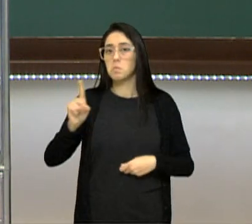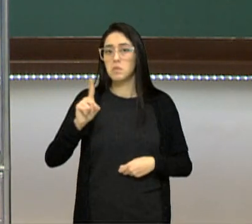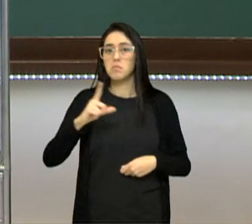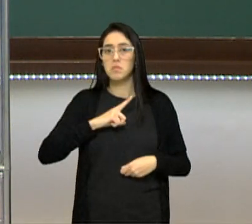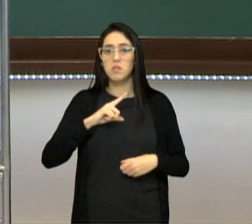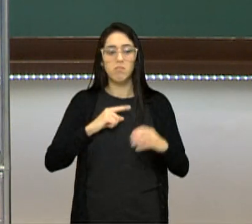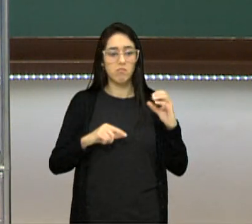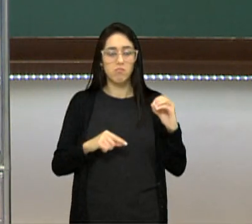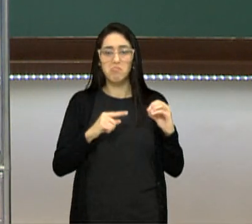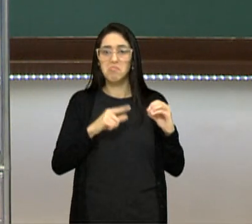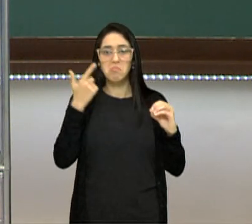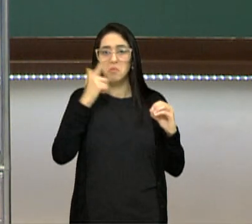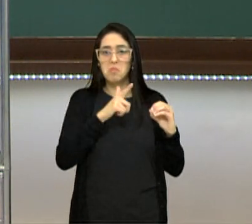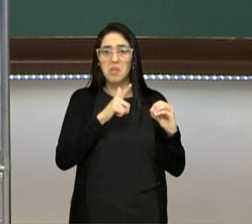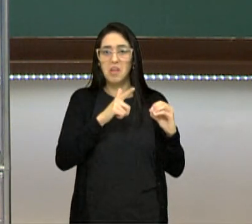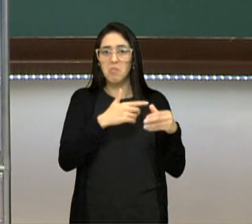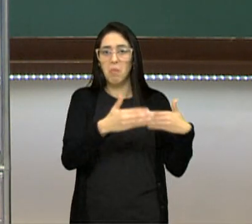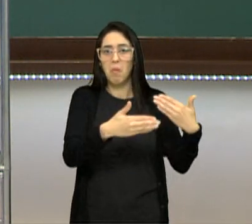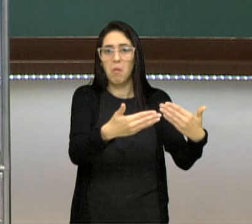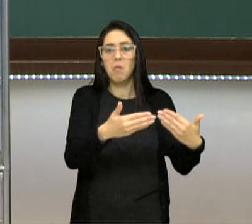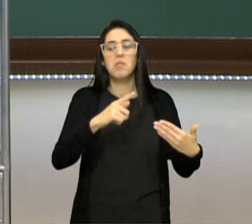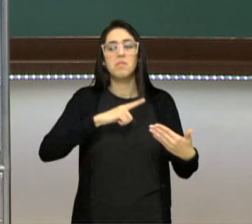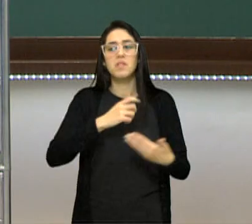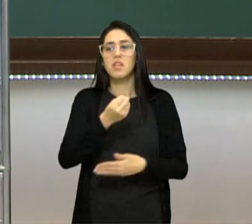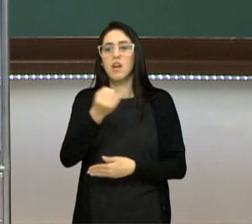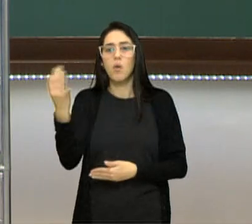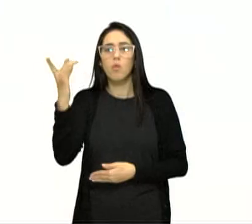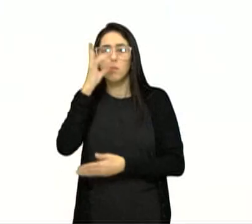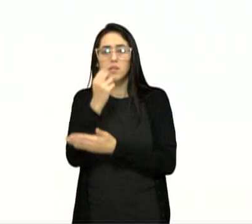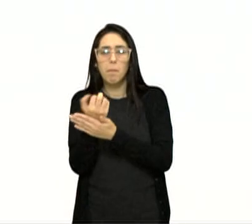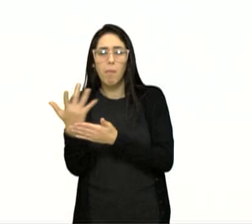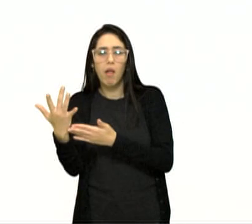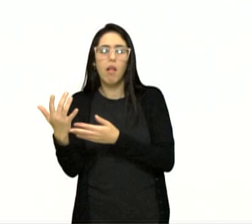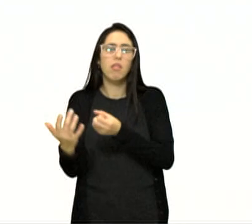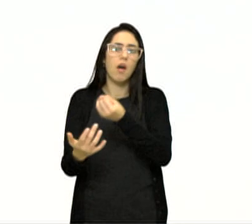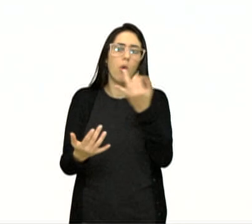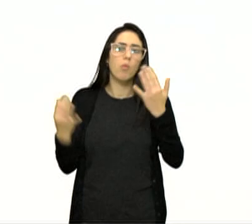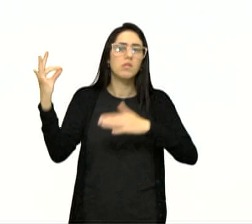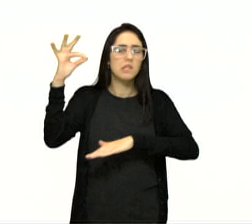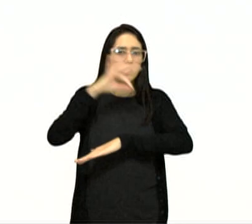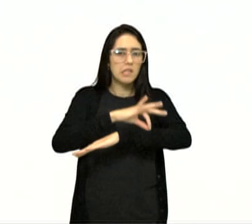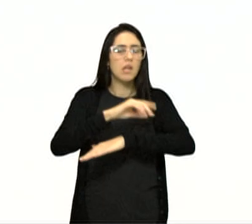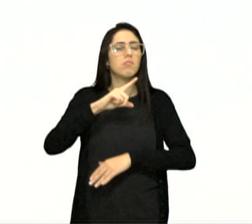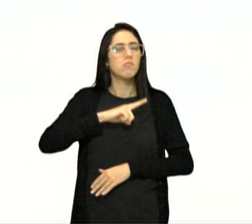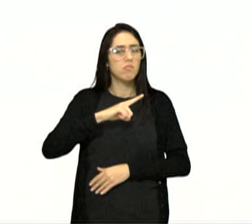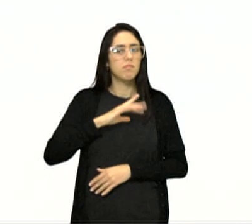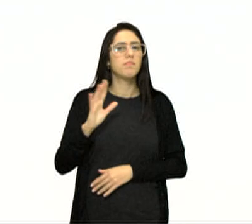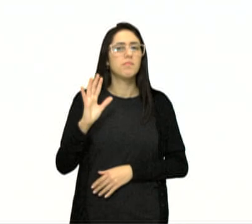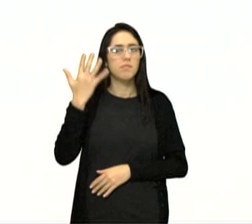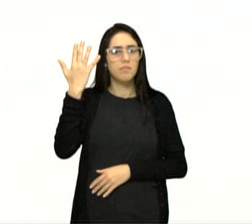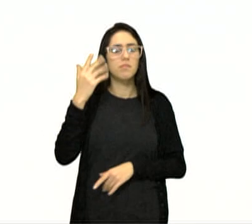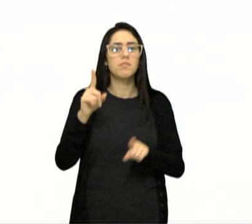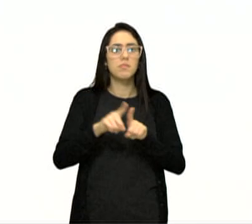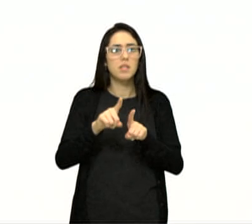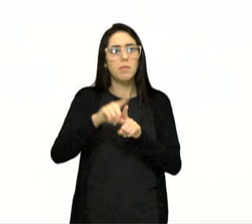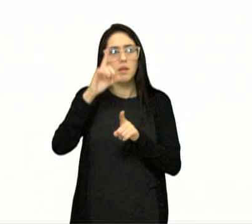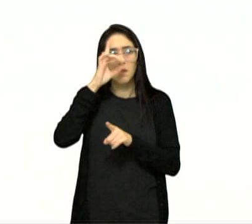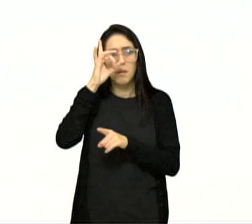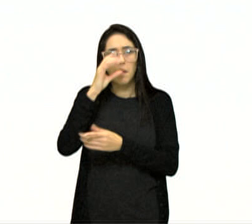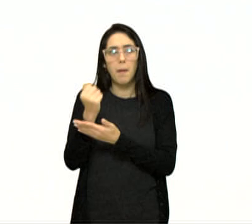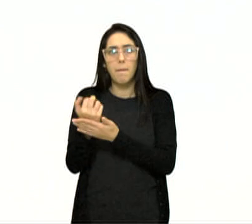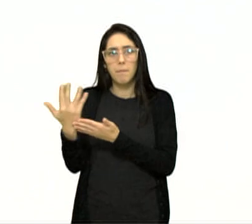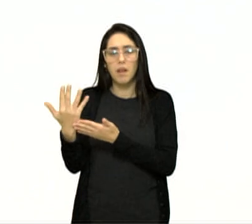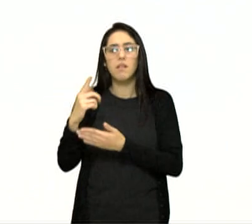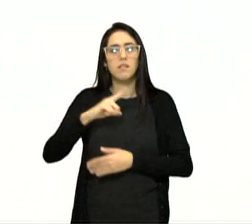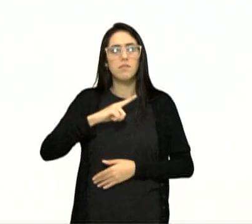Ocorre em algumas plantas, animais vertebrados, vermes e alguns insetos também. Em plantas ocorre a chamada partenocarpia, como no caso da produção